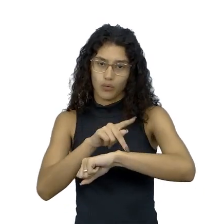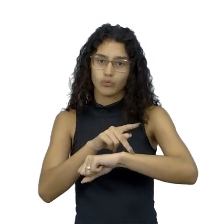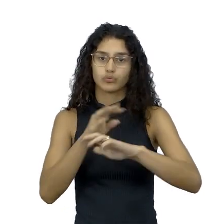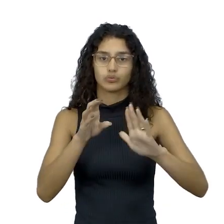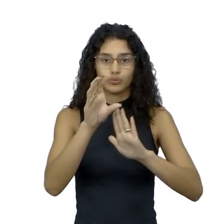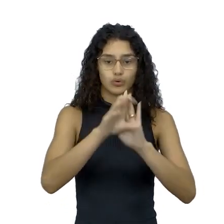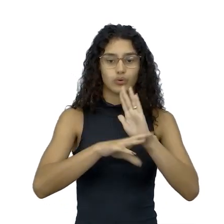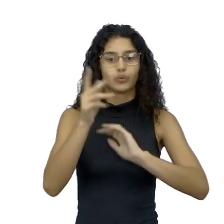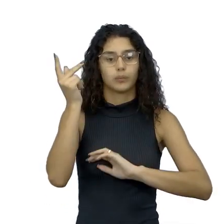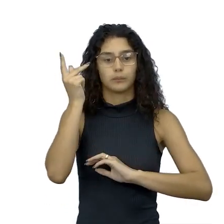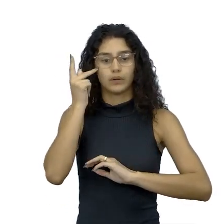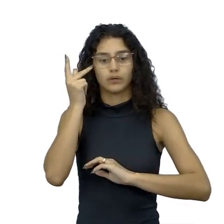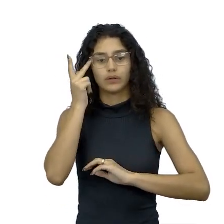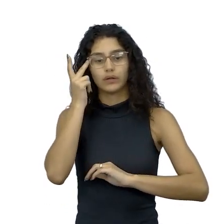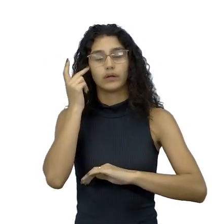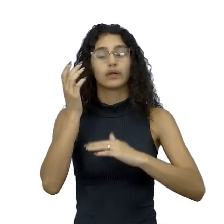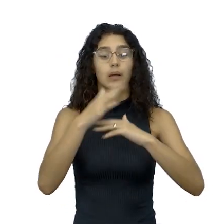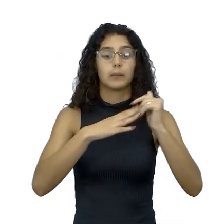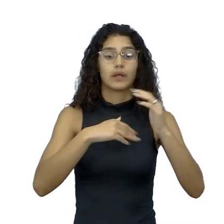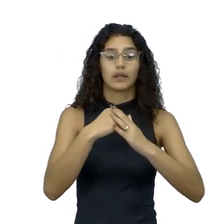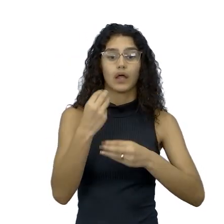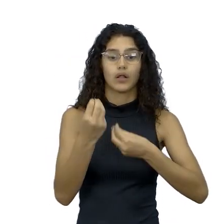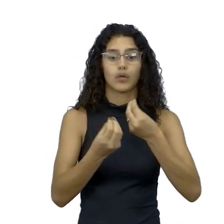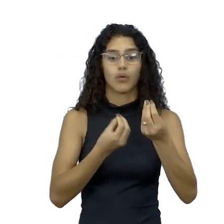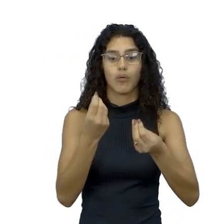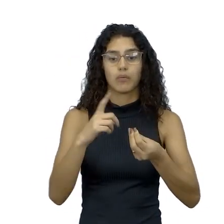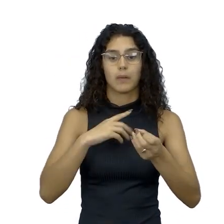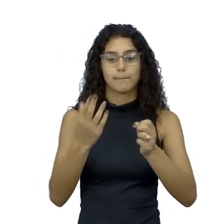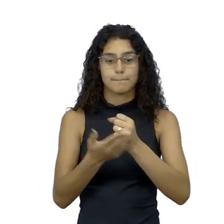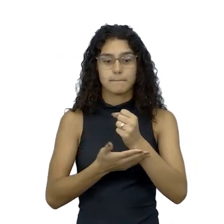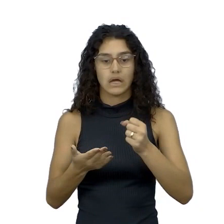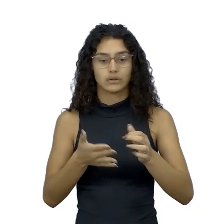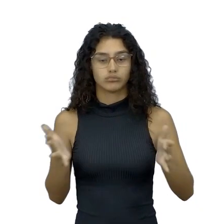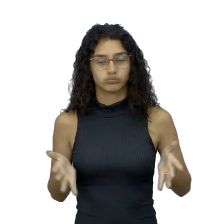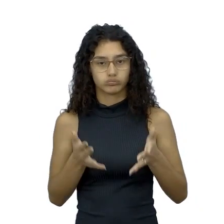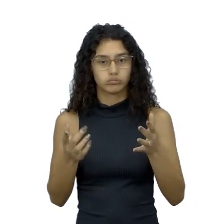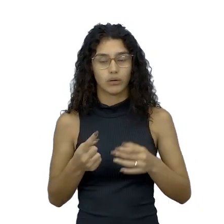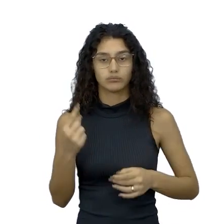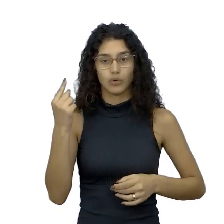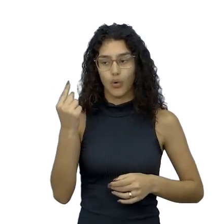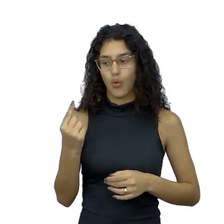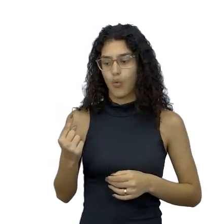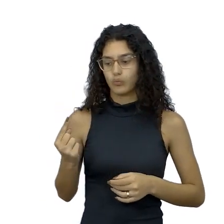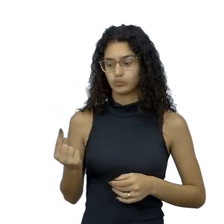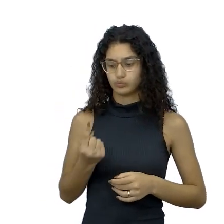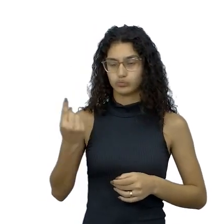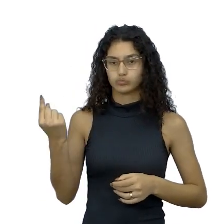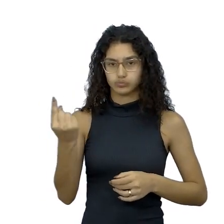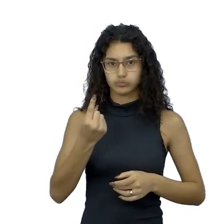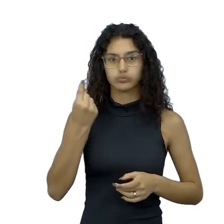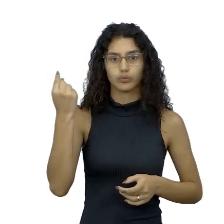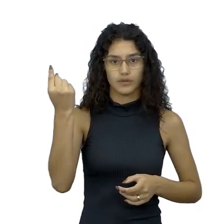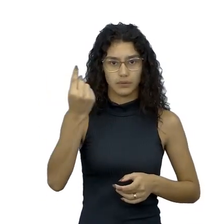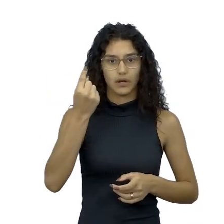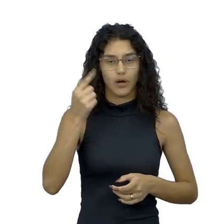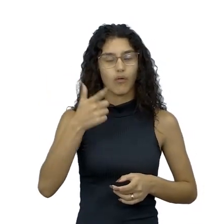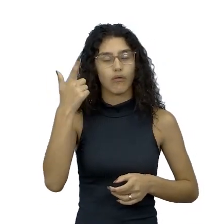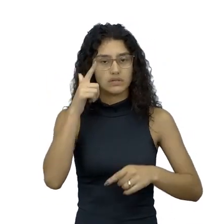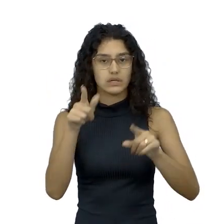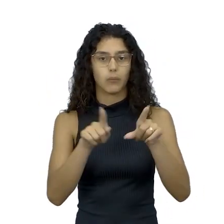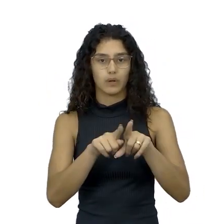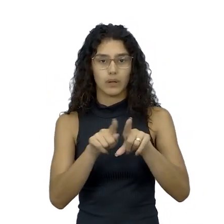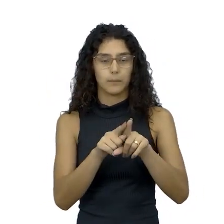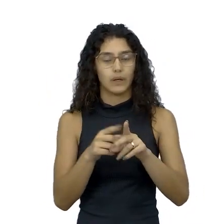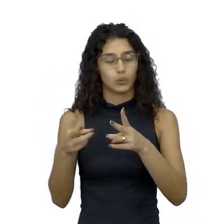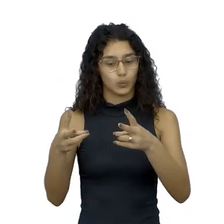do currículo paulista, né, habilidades como essas possibilidades de aprendizagem em espiral, né, muito importante, a gente conseguiu se aprofundar, inclusive,